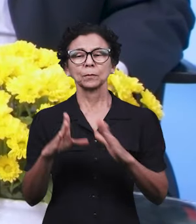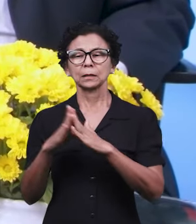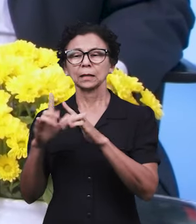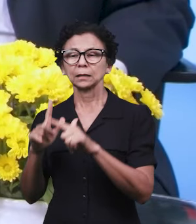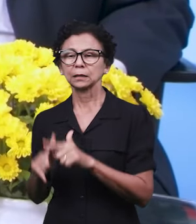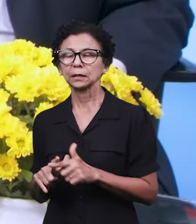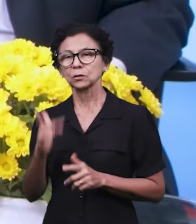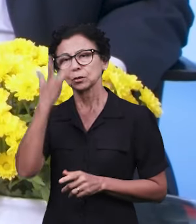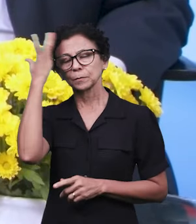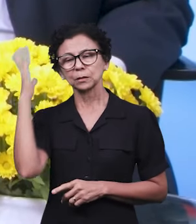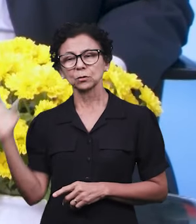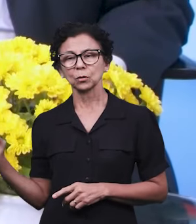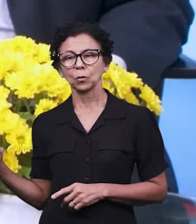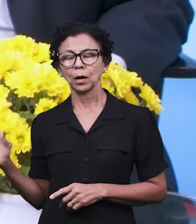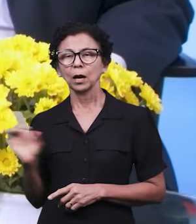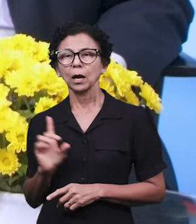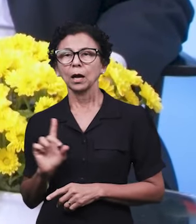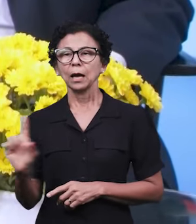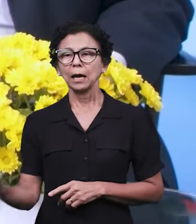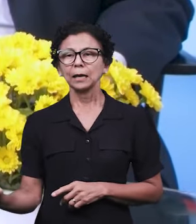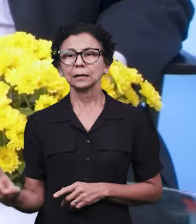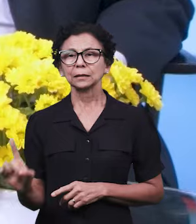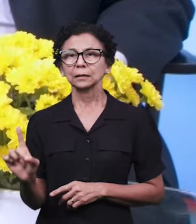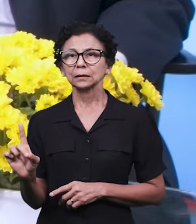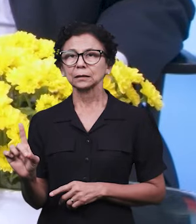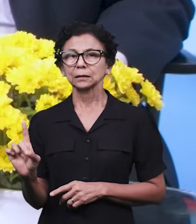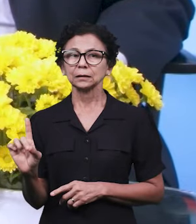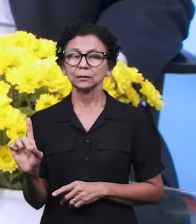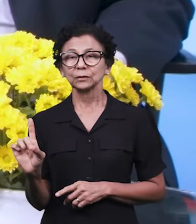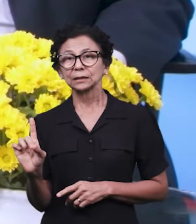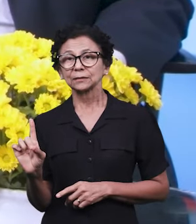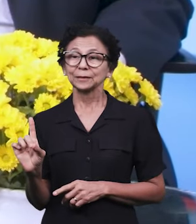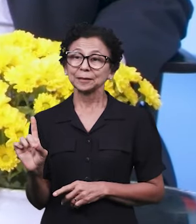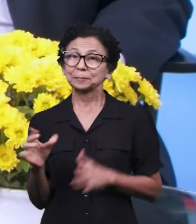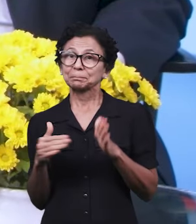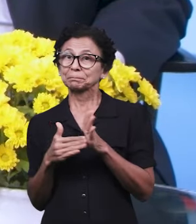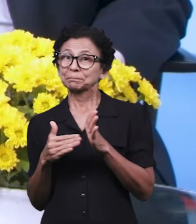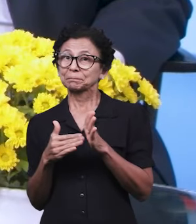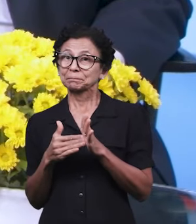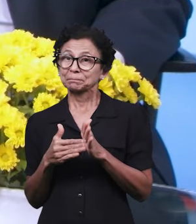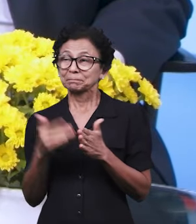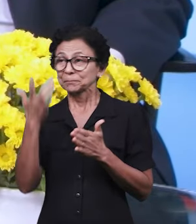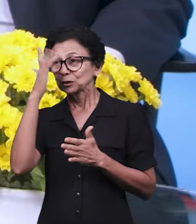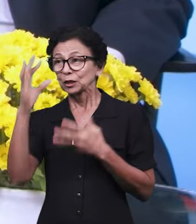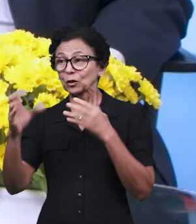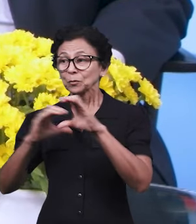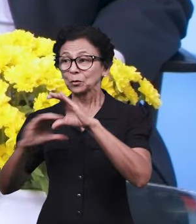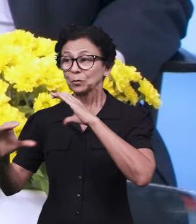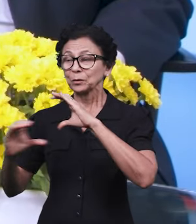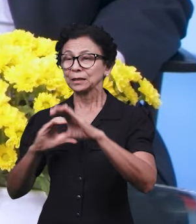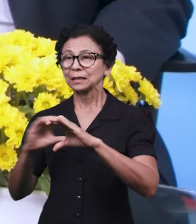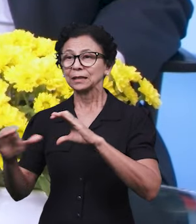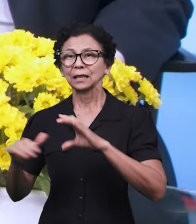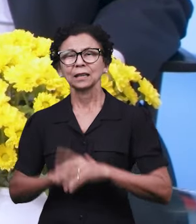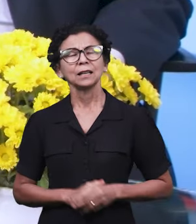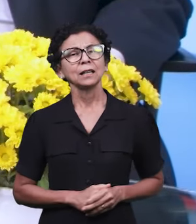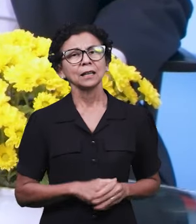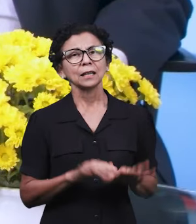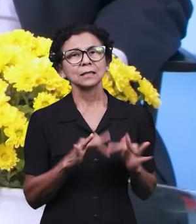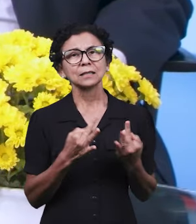como assistir, como falar. Então, não tem, eu vou contar qual é a regra. A regra é assim, é você chegar e dar a paz do